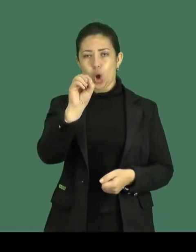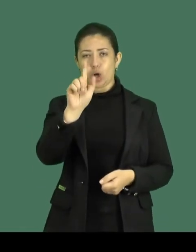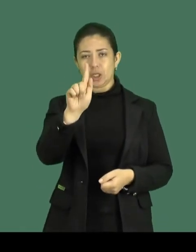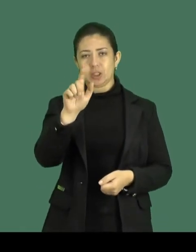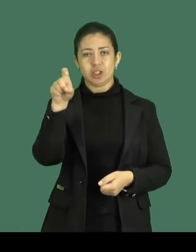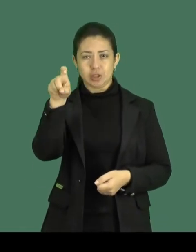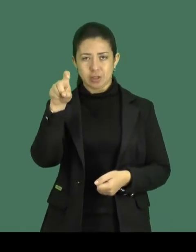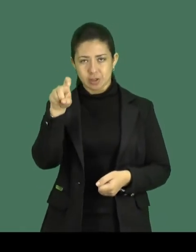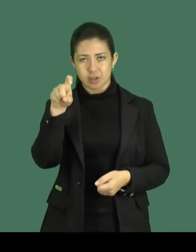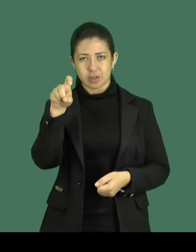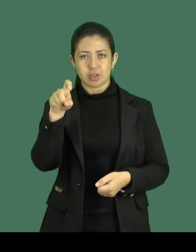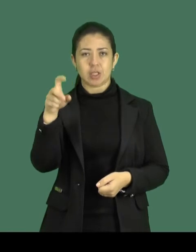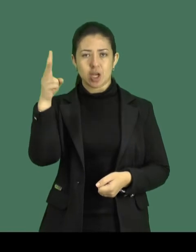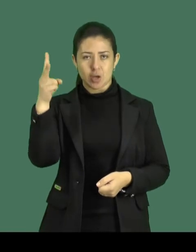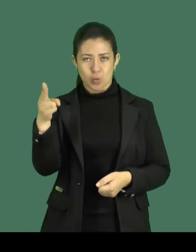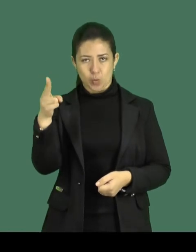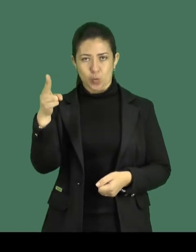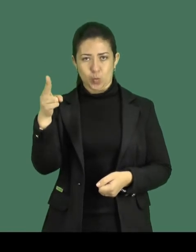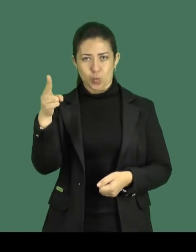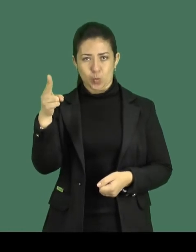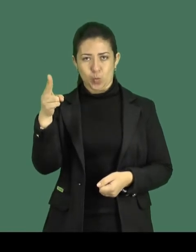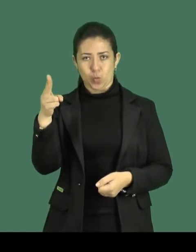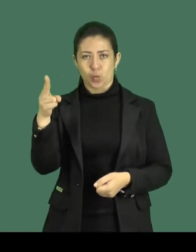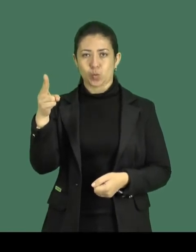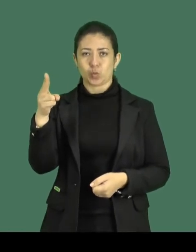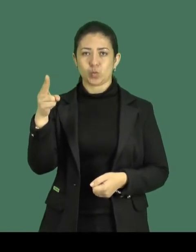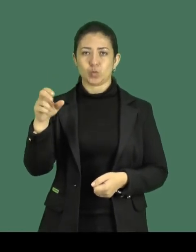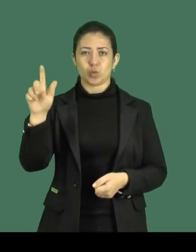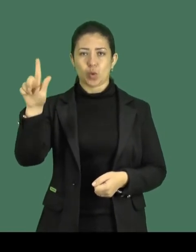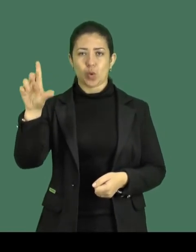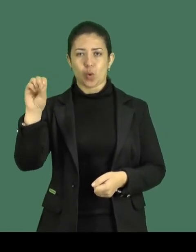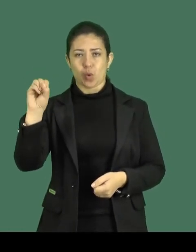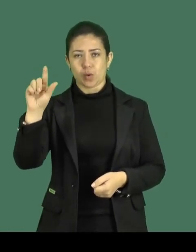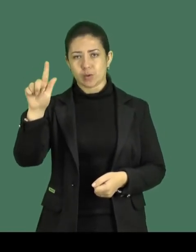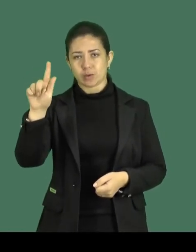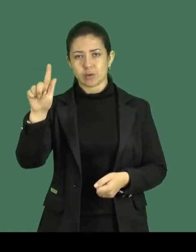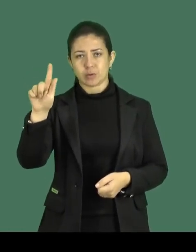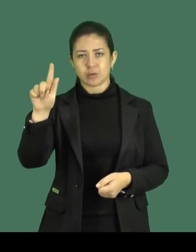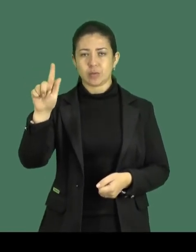log de x igual a log